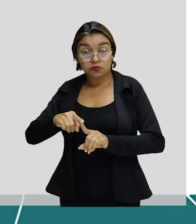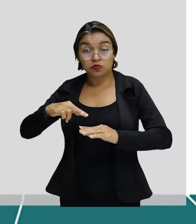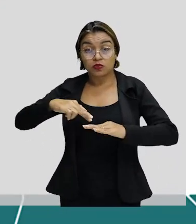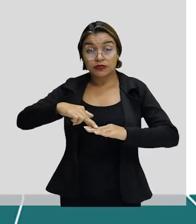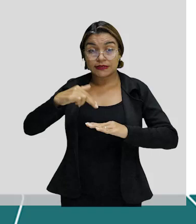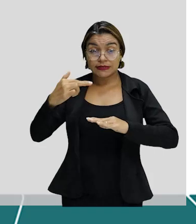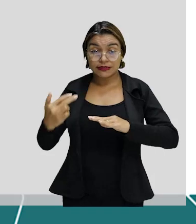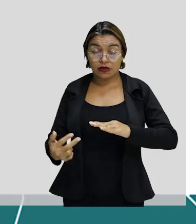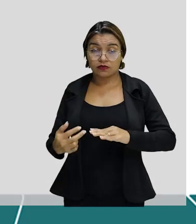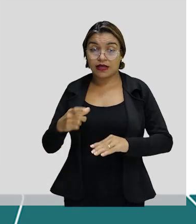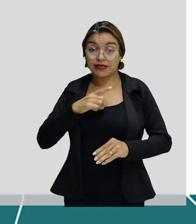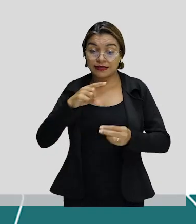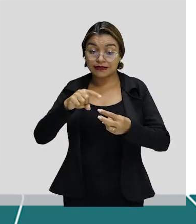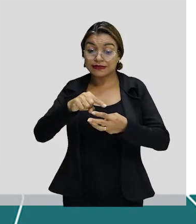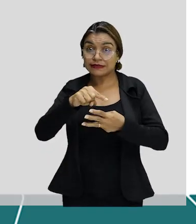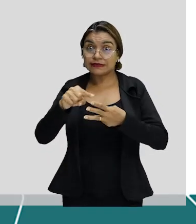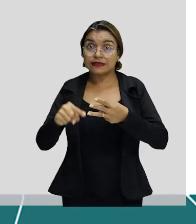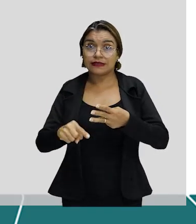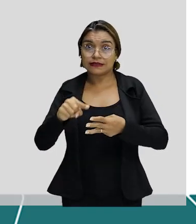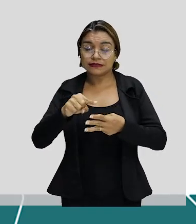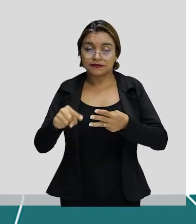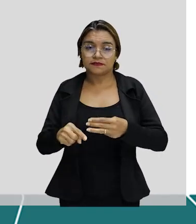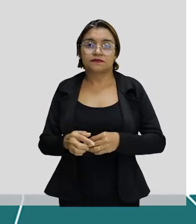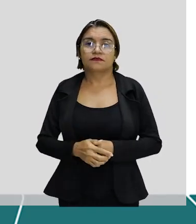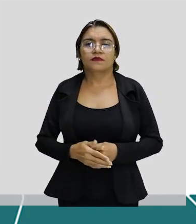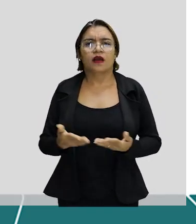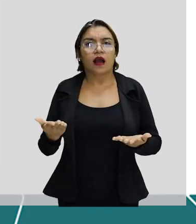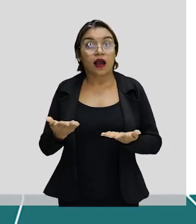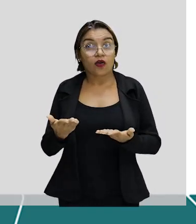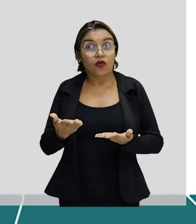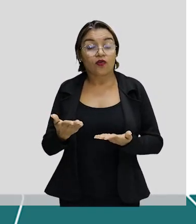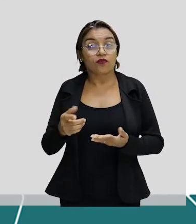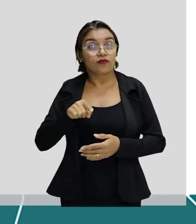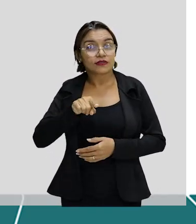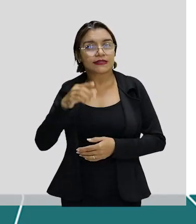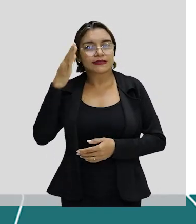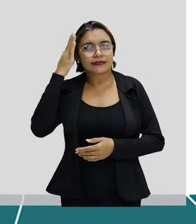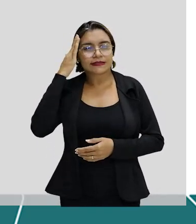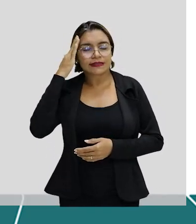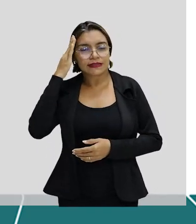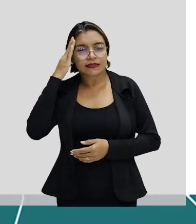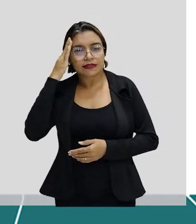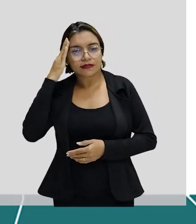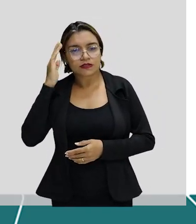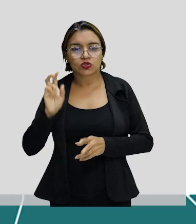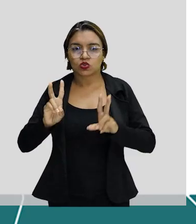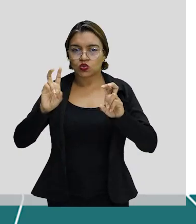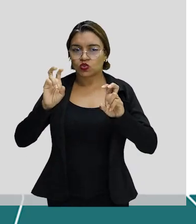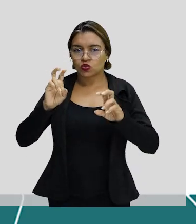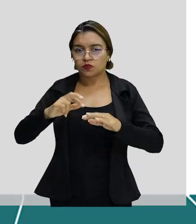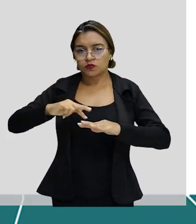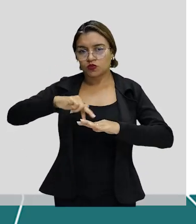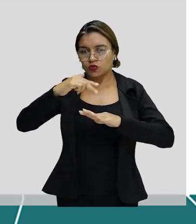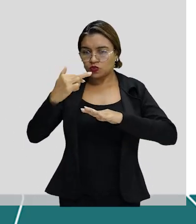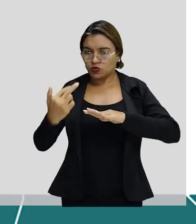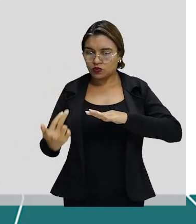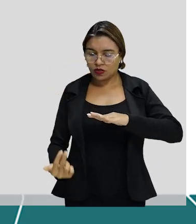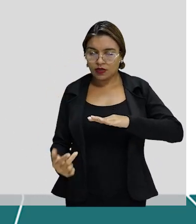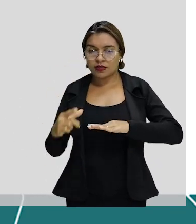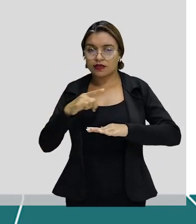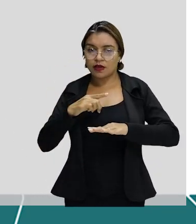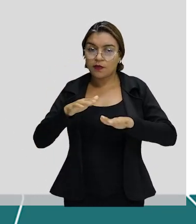existem três estilos de saltos agora vocês vão ficar entendendo um pouquinho quando eu falo para vocês que os salos ornamentais T movimentos